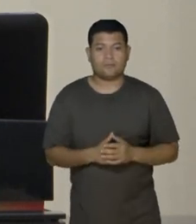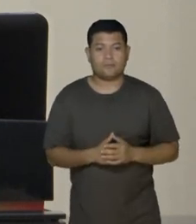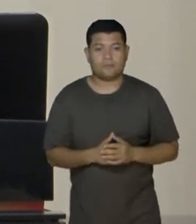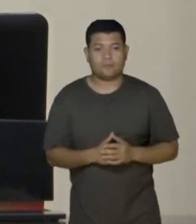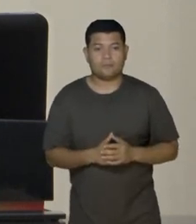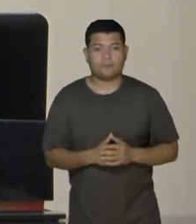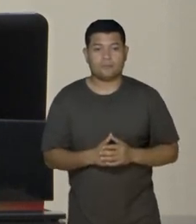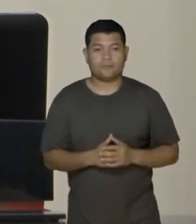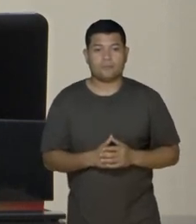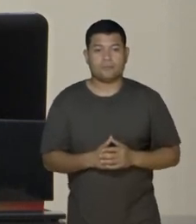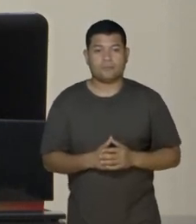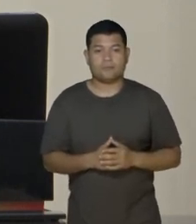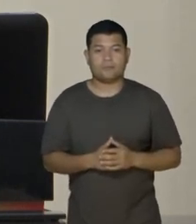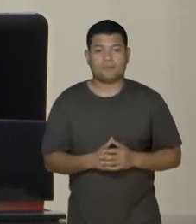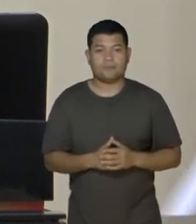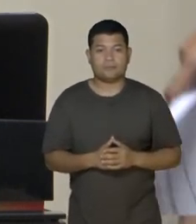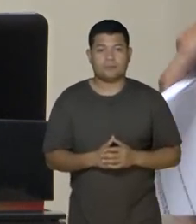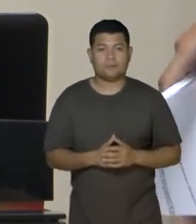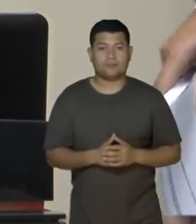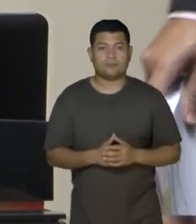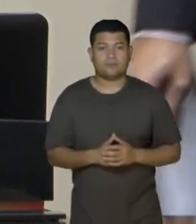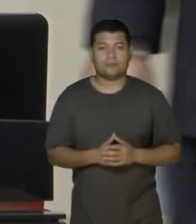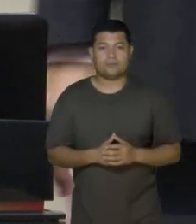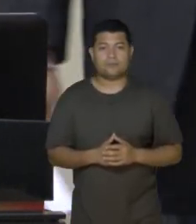1. Segundo ela é 1.